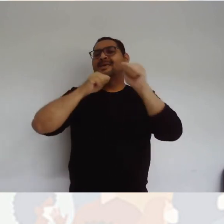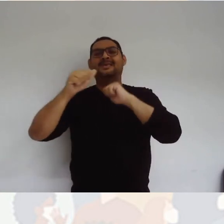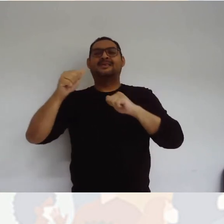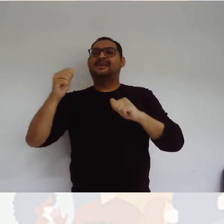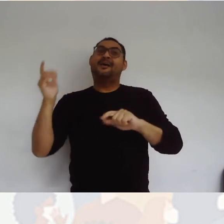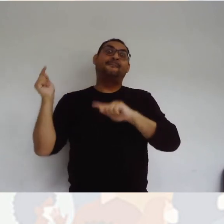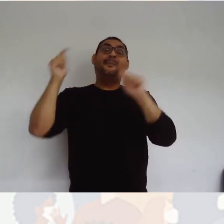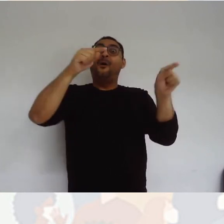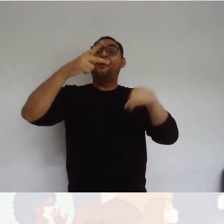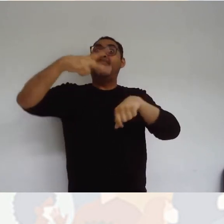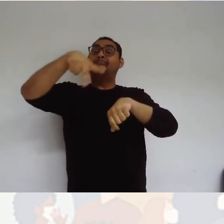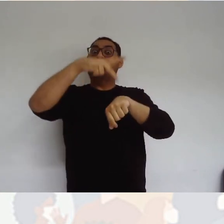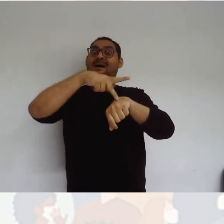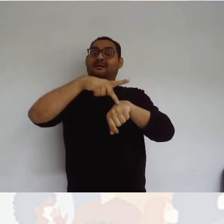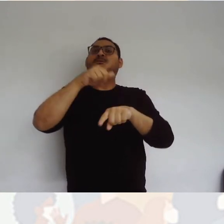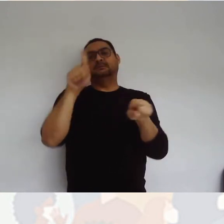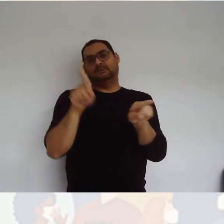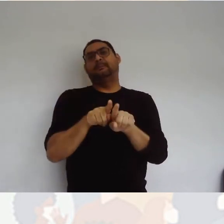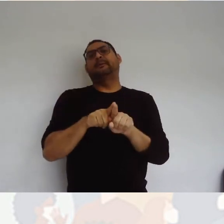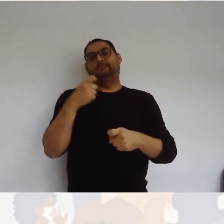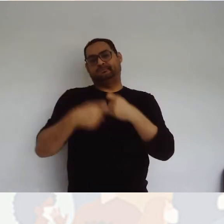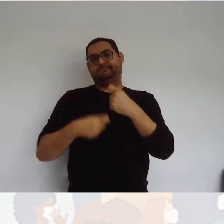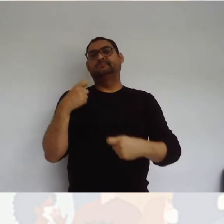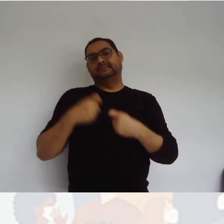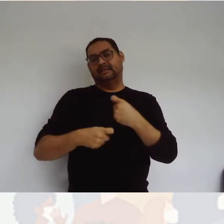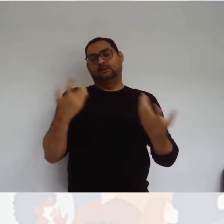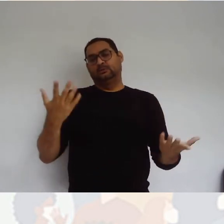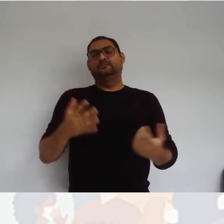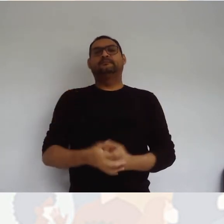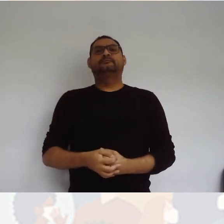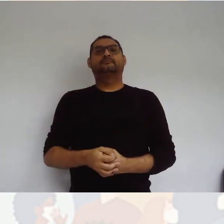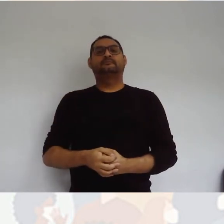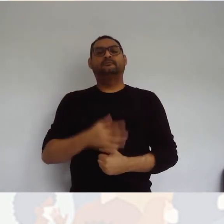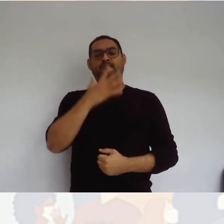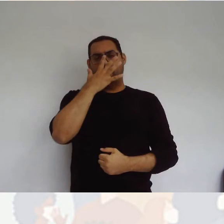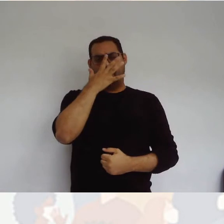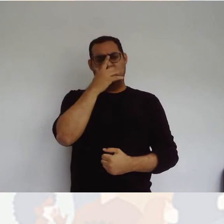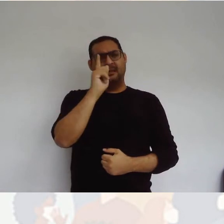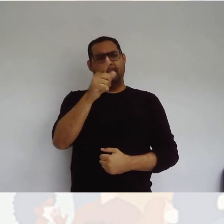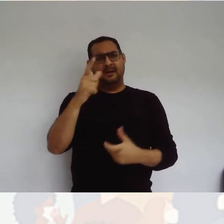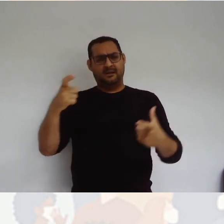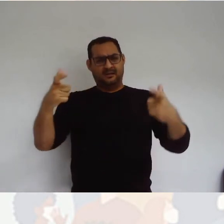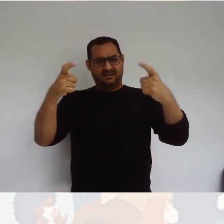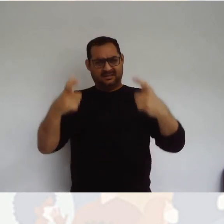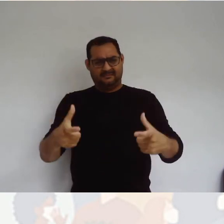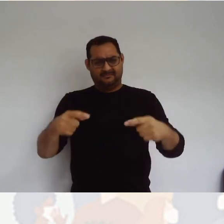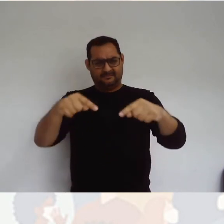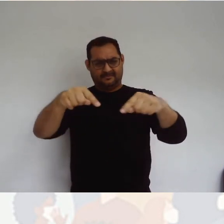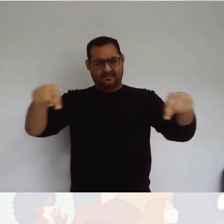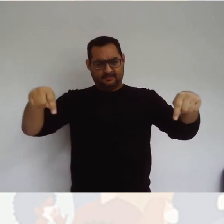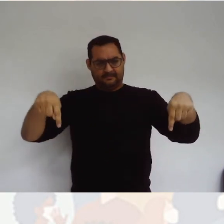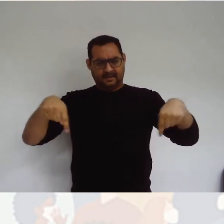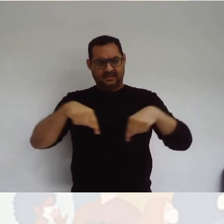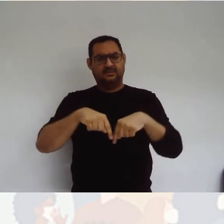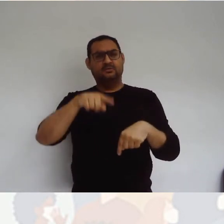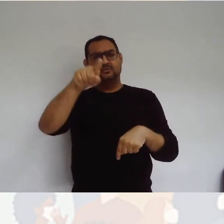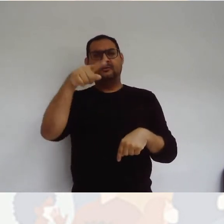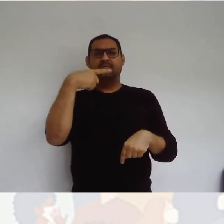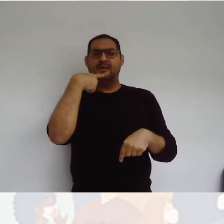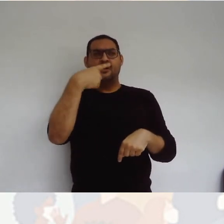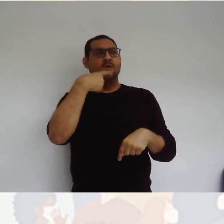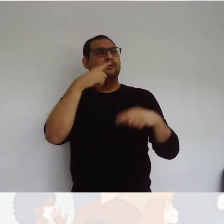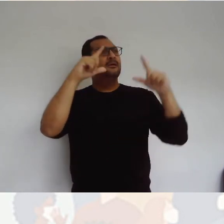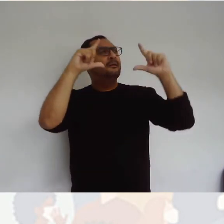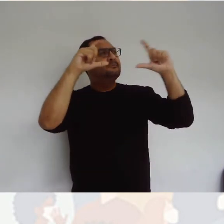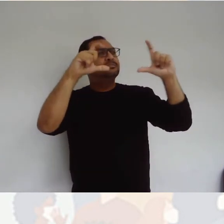sarau, mas também de se fazer sexo. E aí, esse espaço, quando o senhor colocou essas